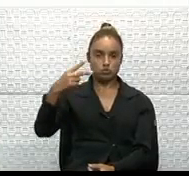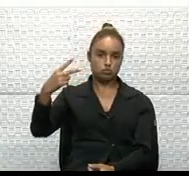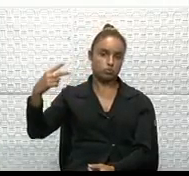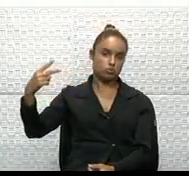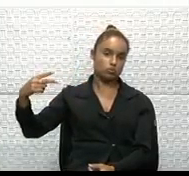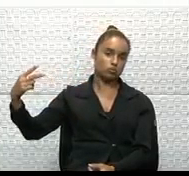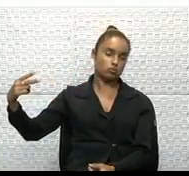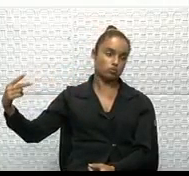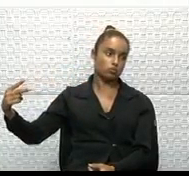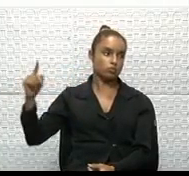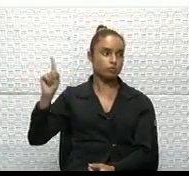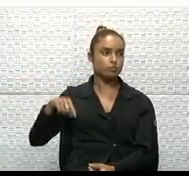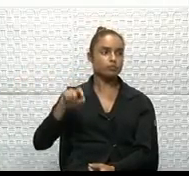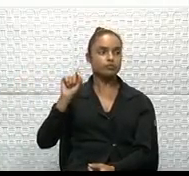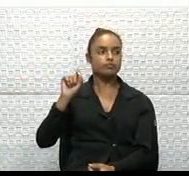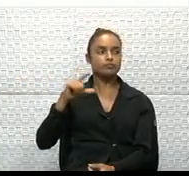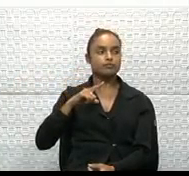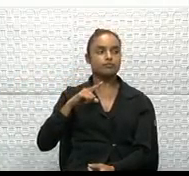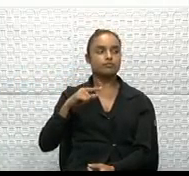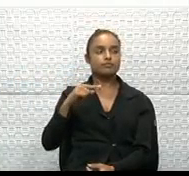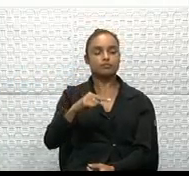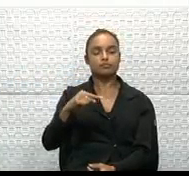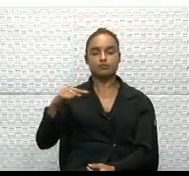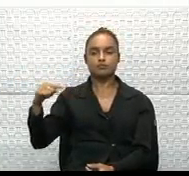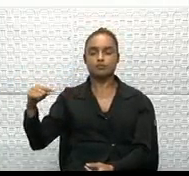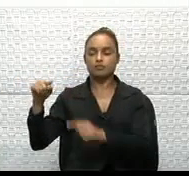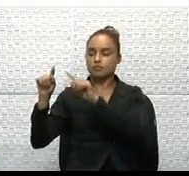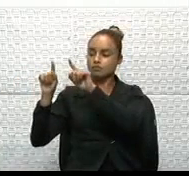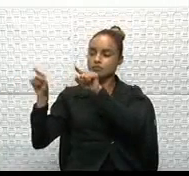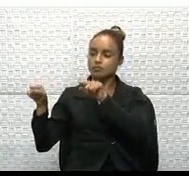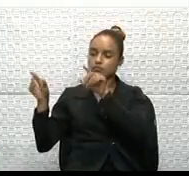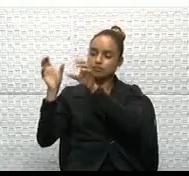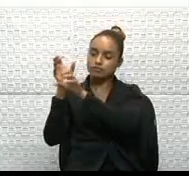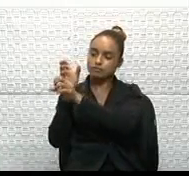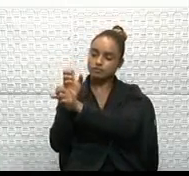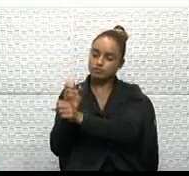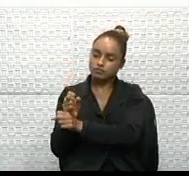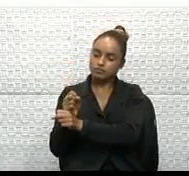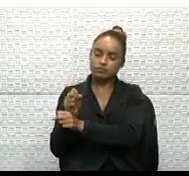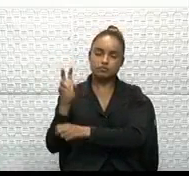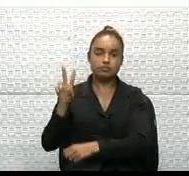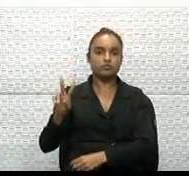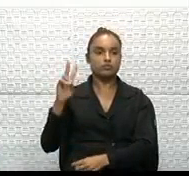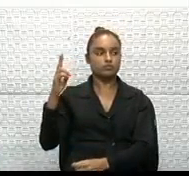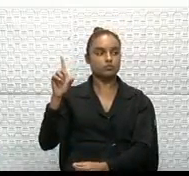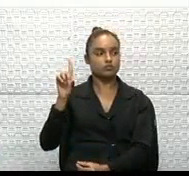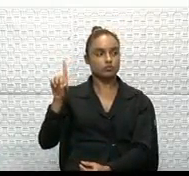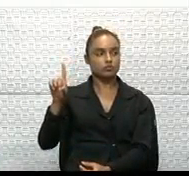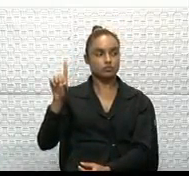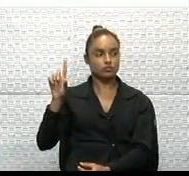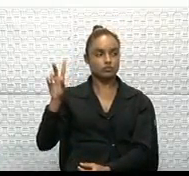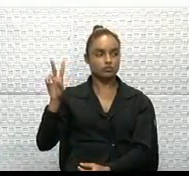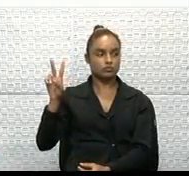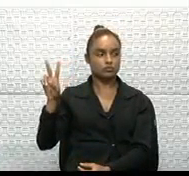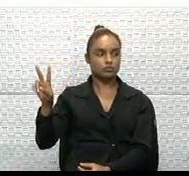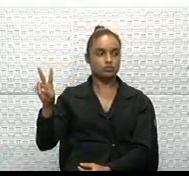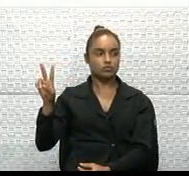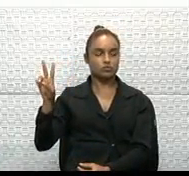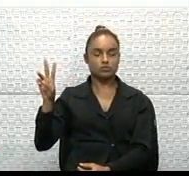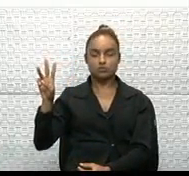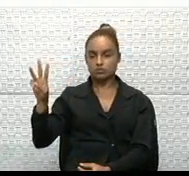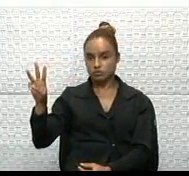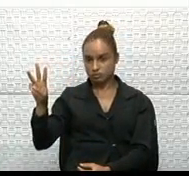subtrair o quê? Eu vou subtrair a soma desses valores, 1 mais 2, mais 3,